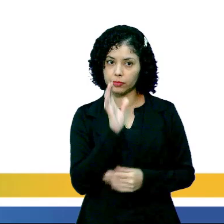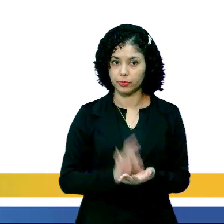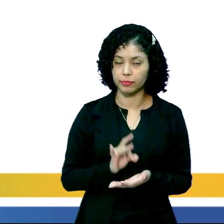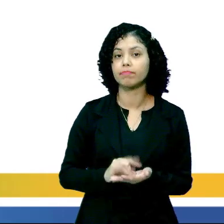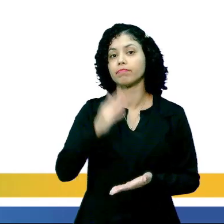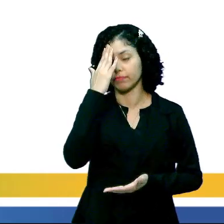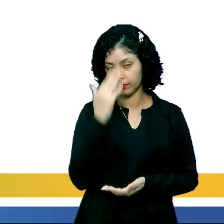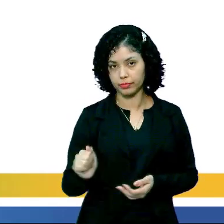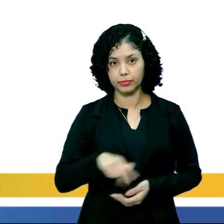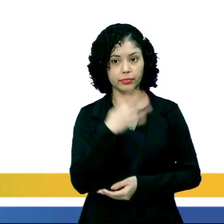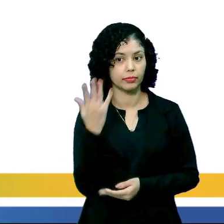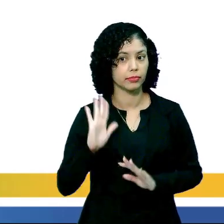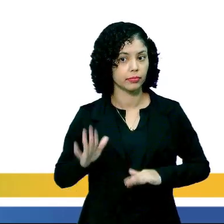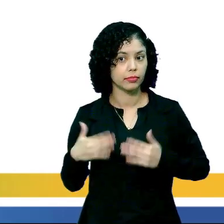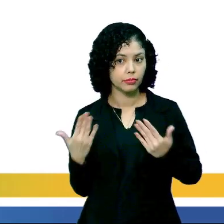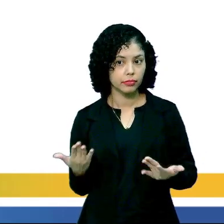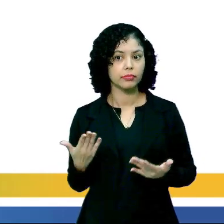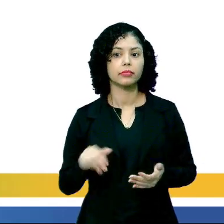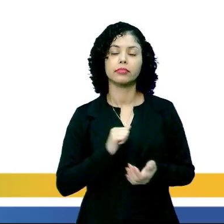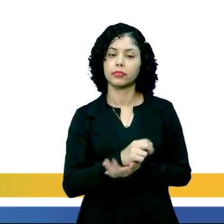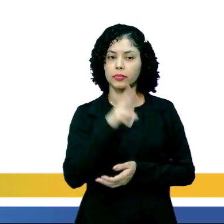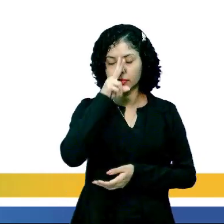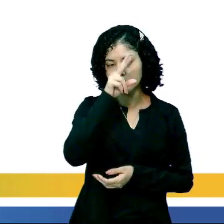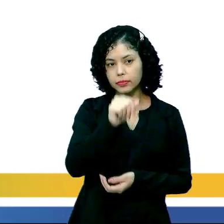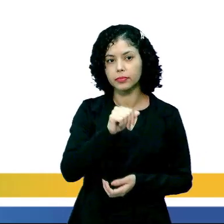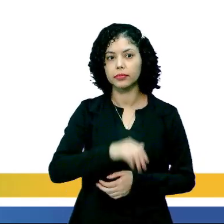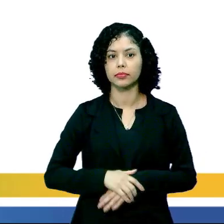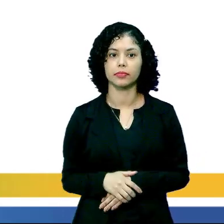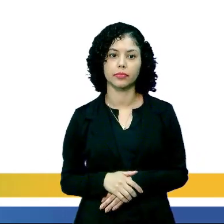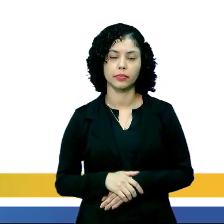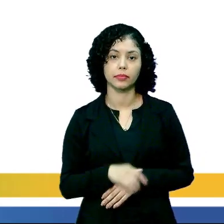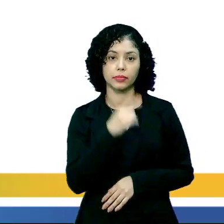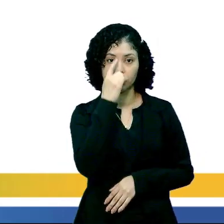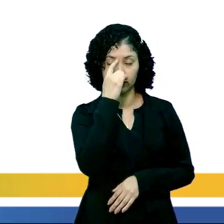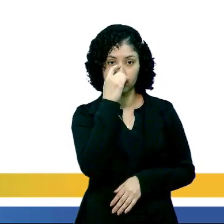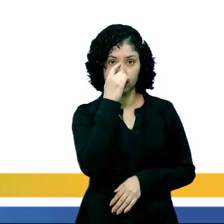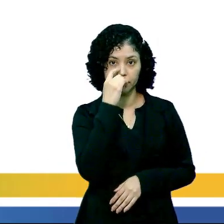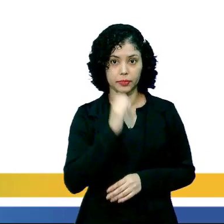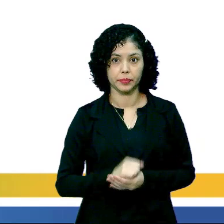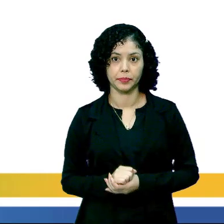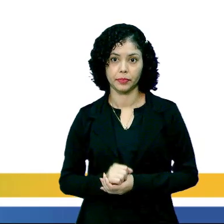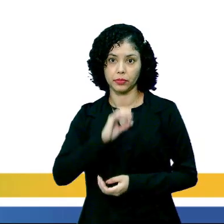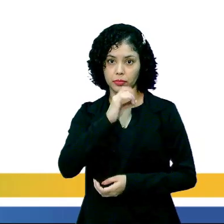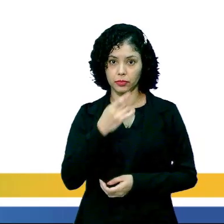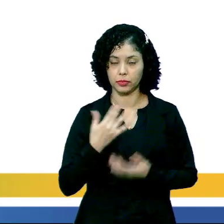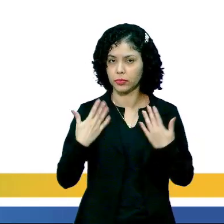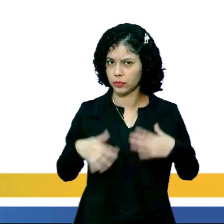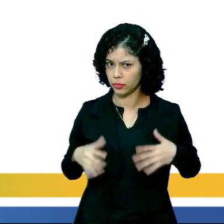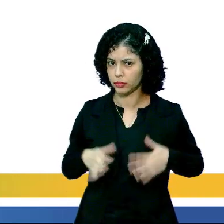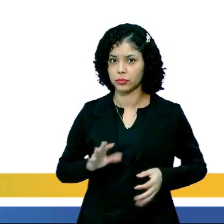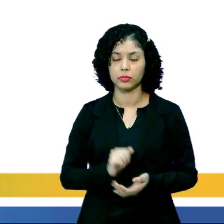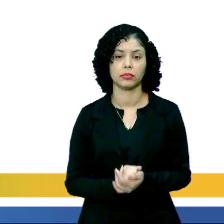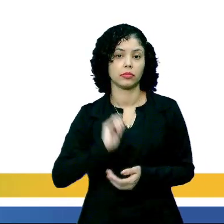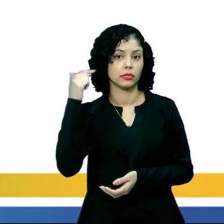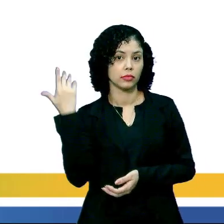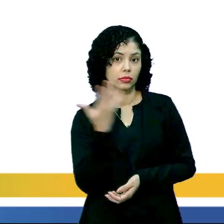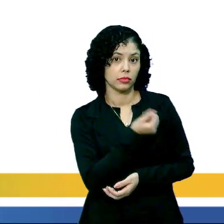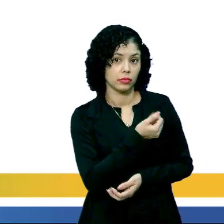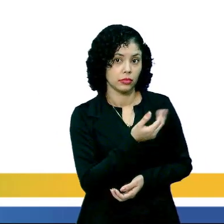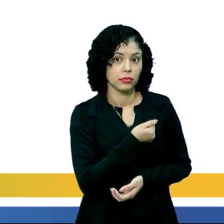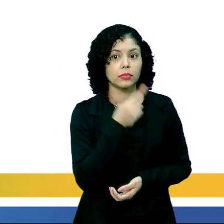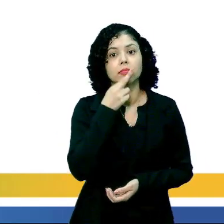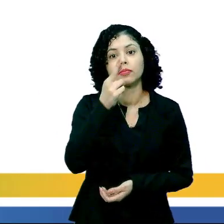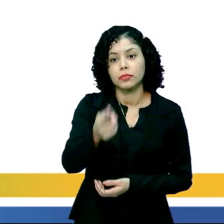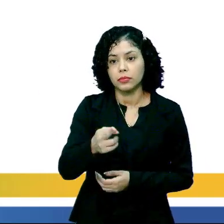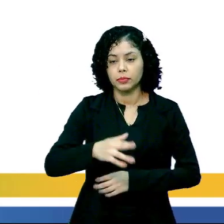você tem que saber que são esses elementos que são fortes fracos e moderados para oxiácido é tranquilo lá eu tenho como